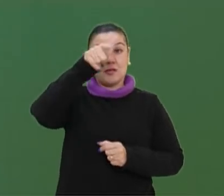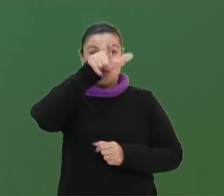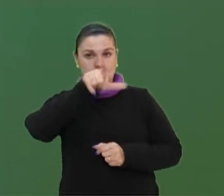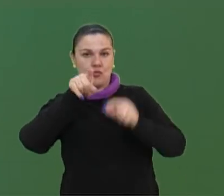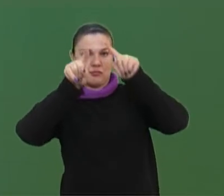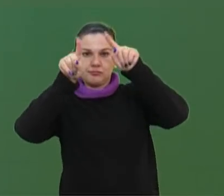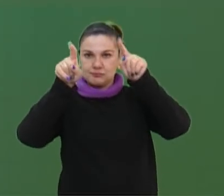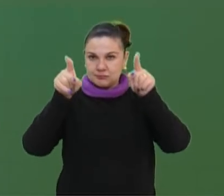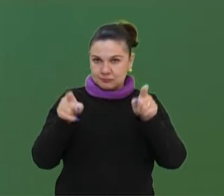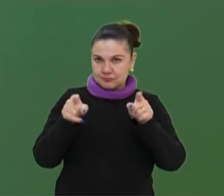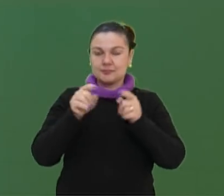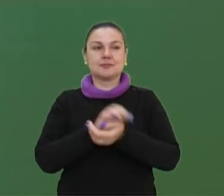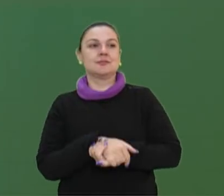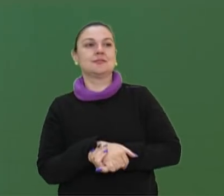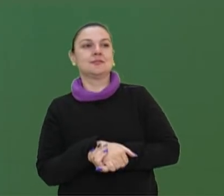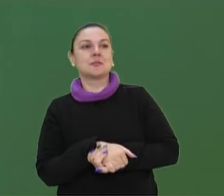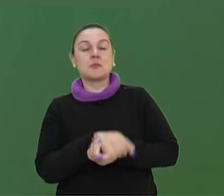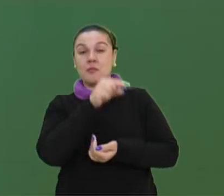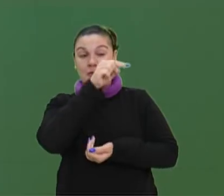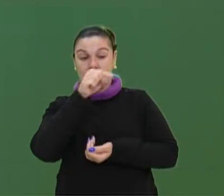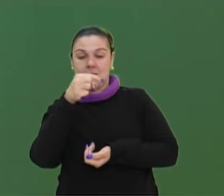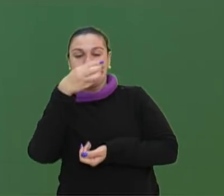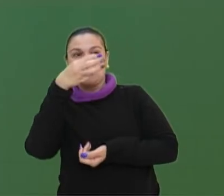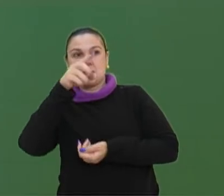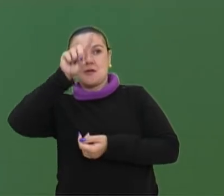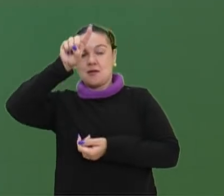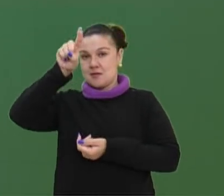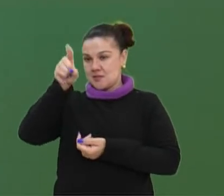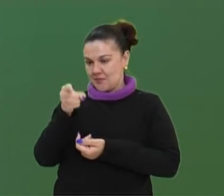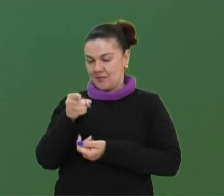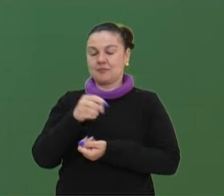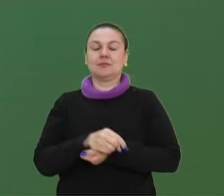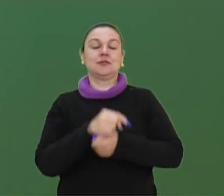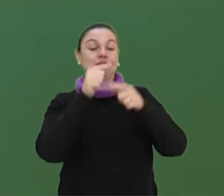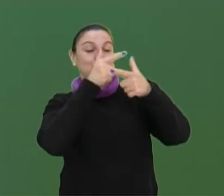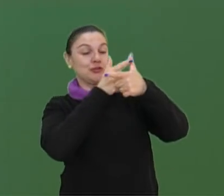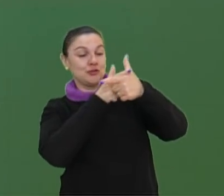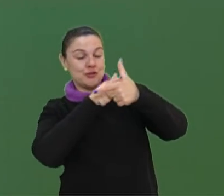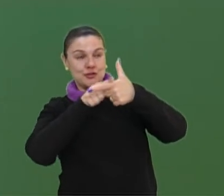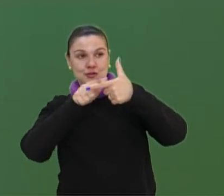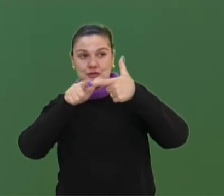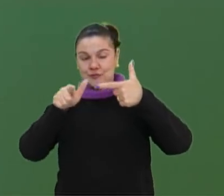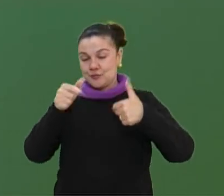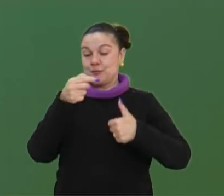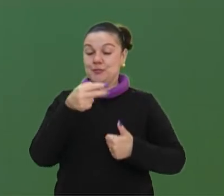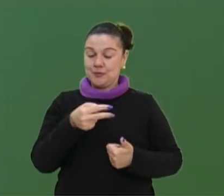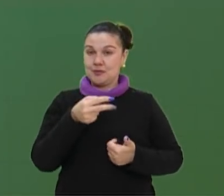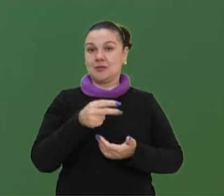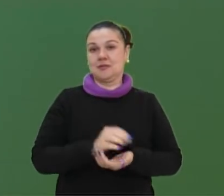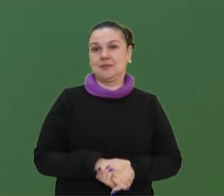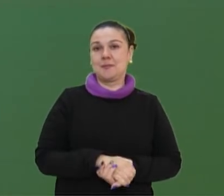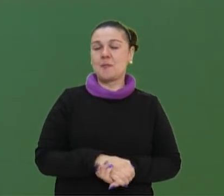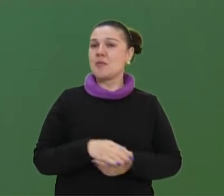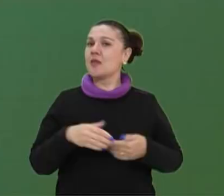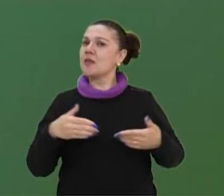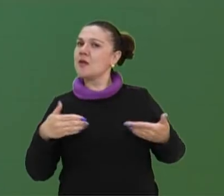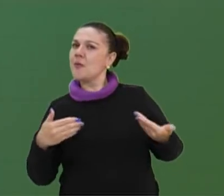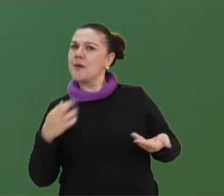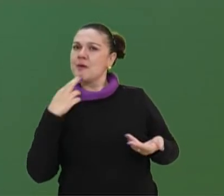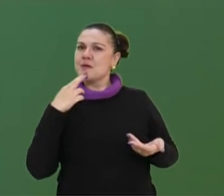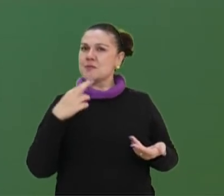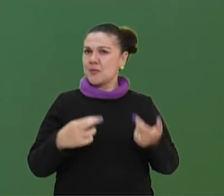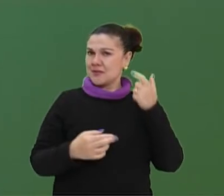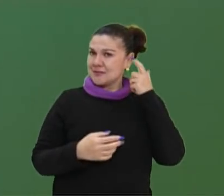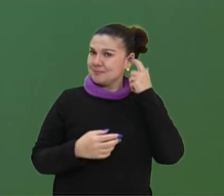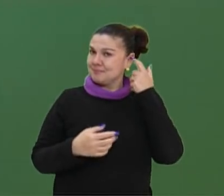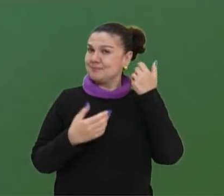pelo número de lados desse polígono menos 3, divididos por 2. Quanto que deu o resultado